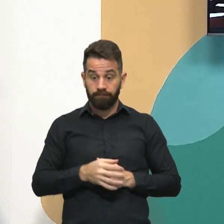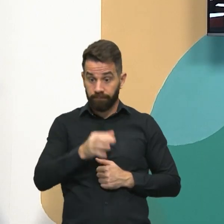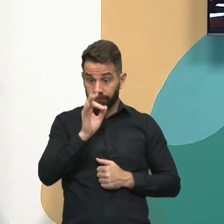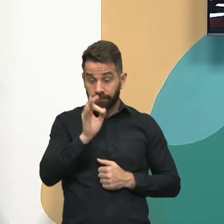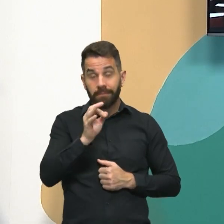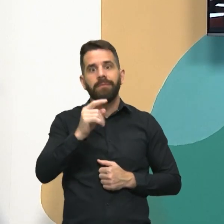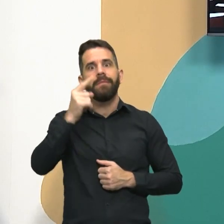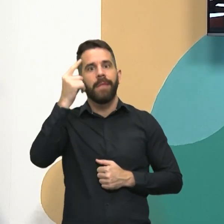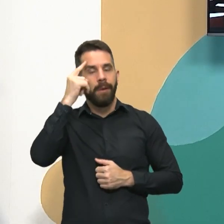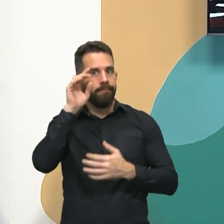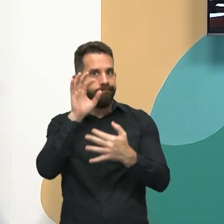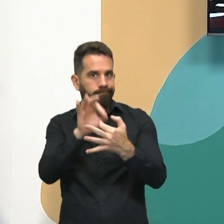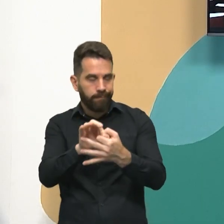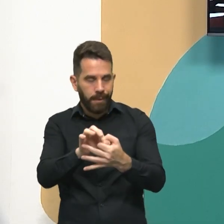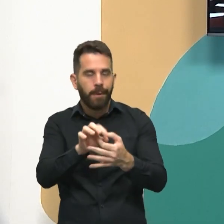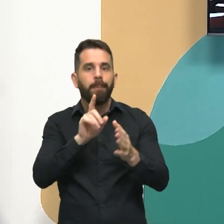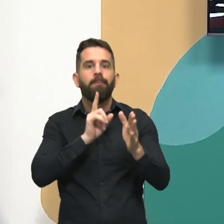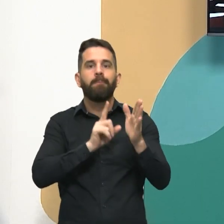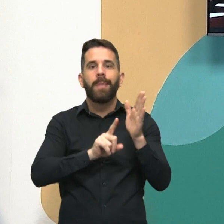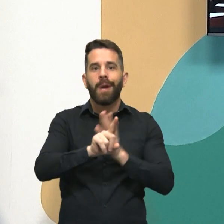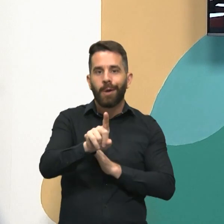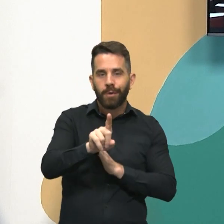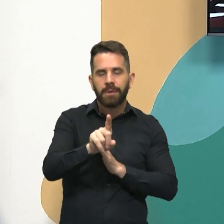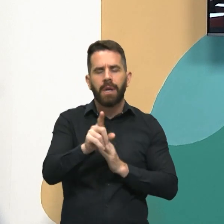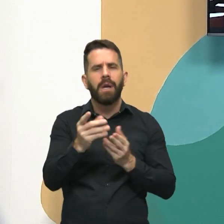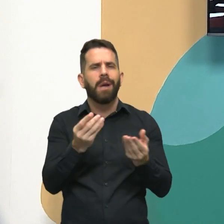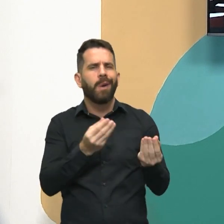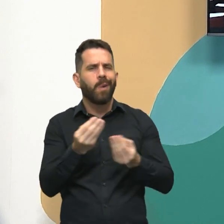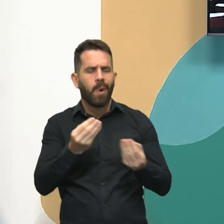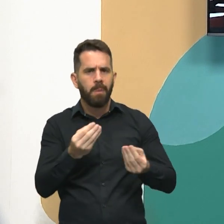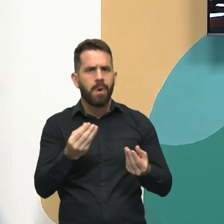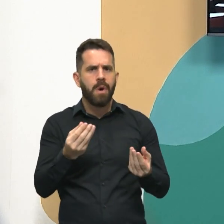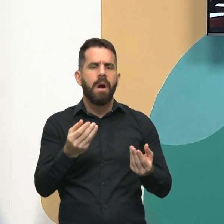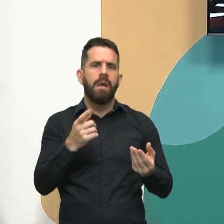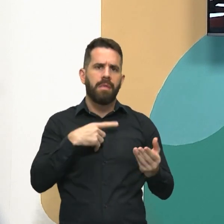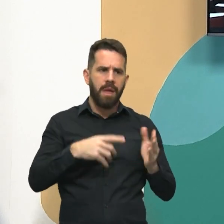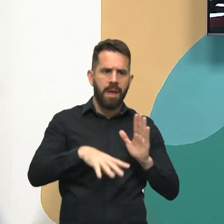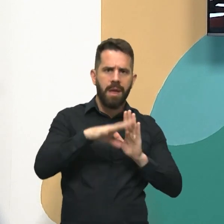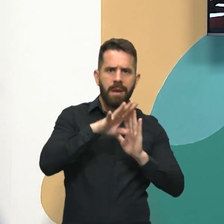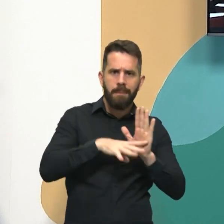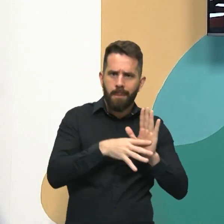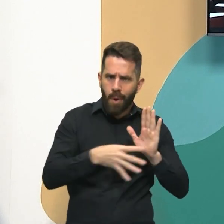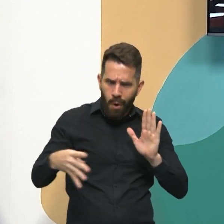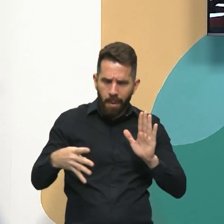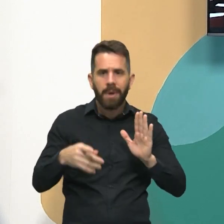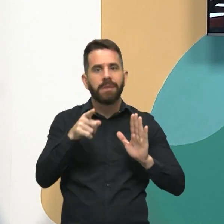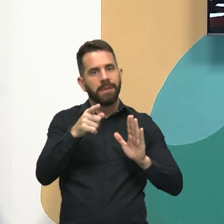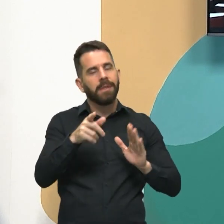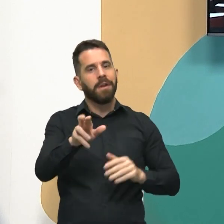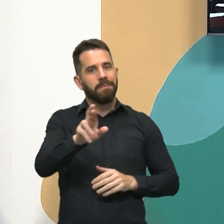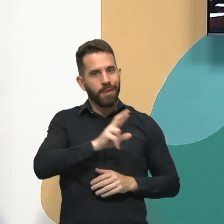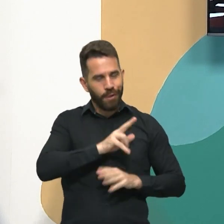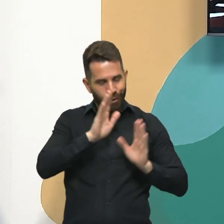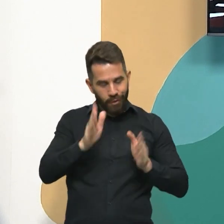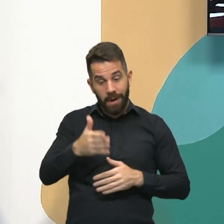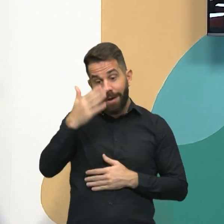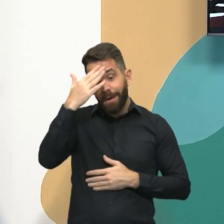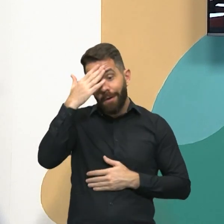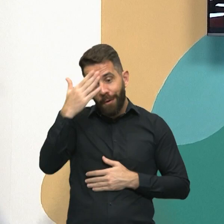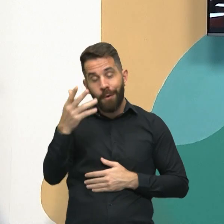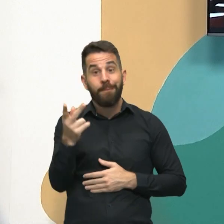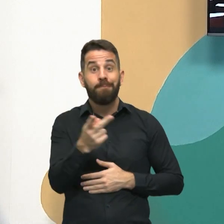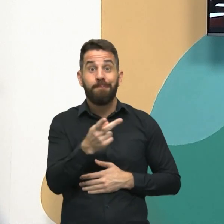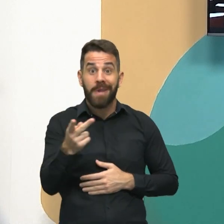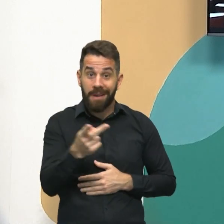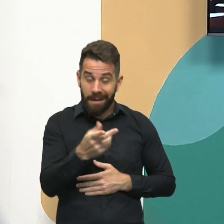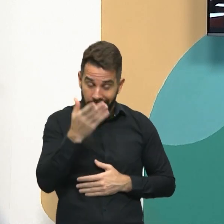perguntar era justamente sobre a maneira como as pessoas podem, então, ter acesso a essa programação. Muito obrigado, professora Dulce. Muito obrigado